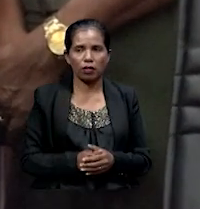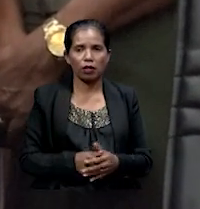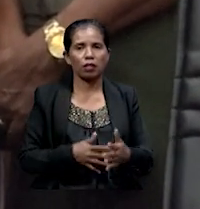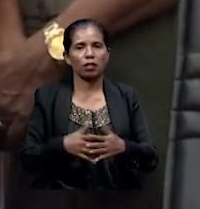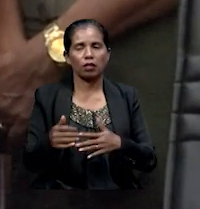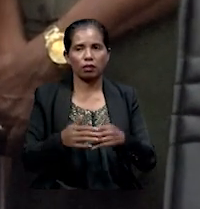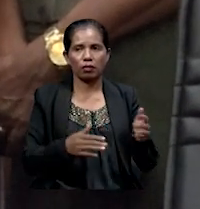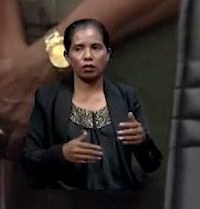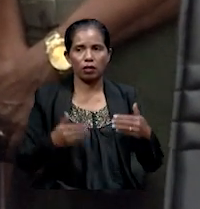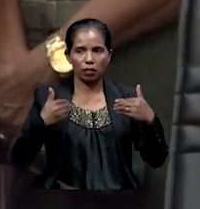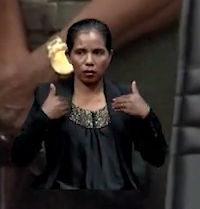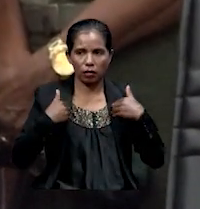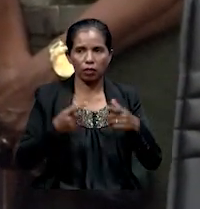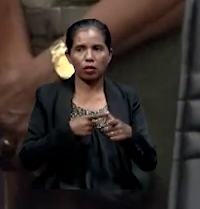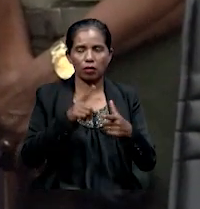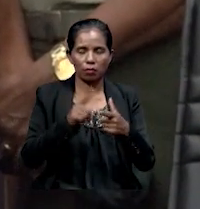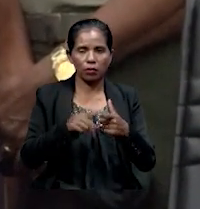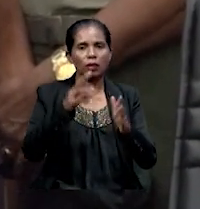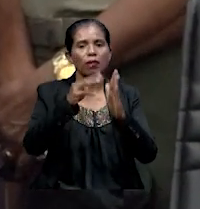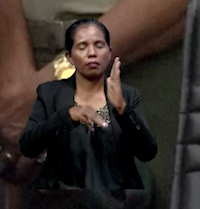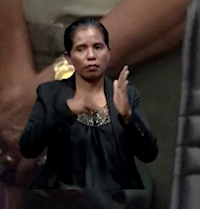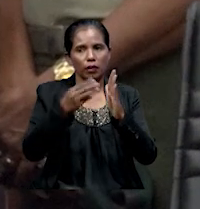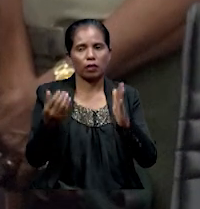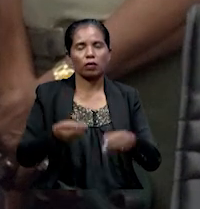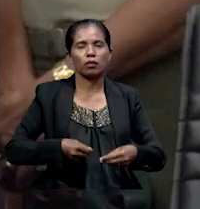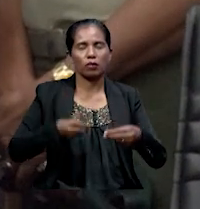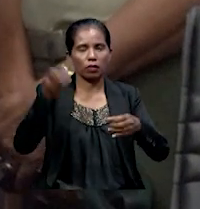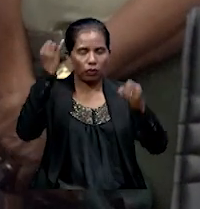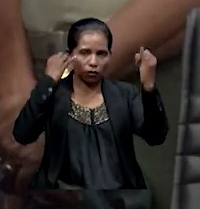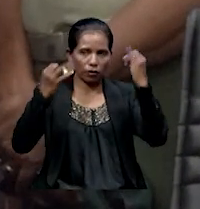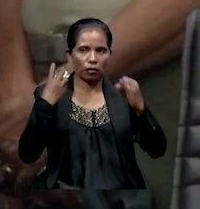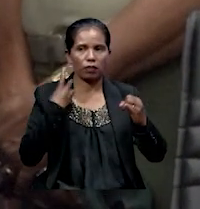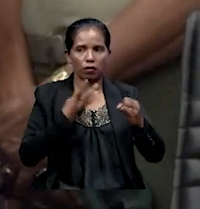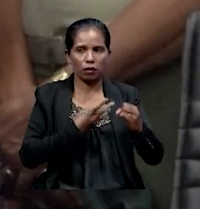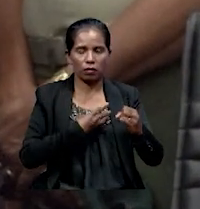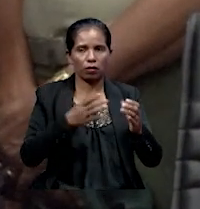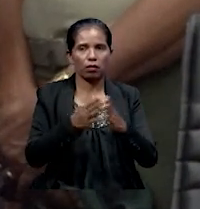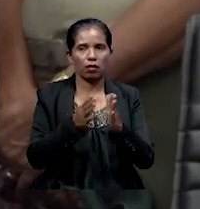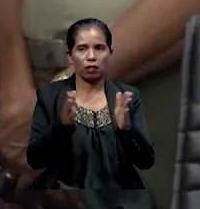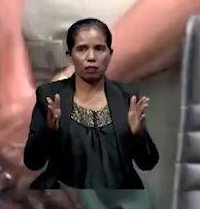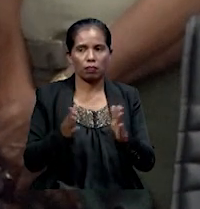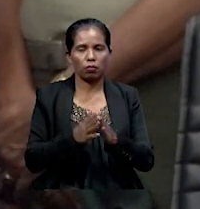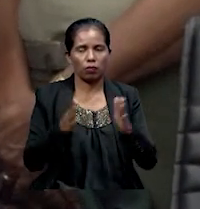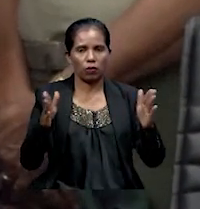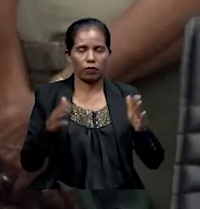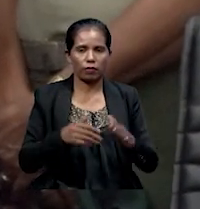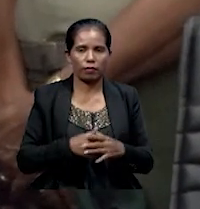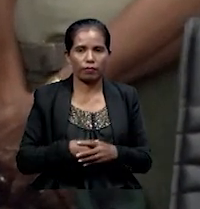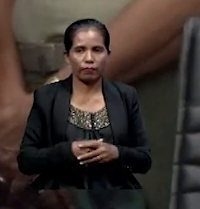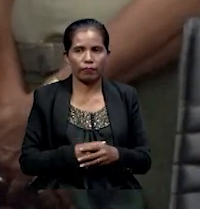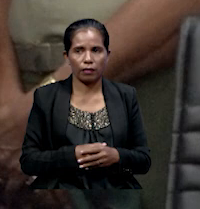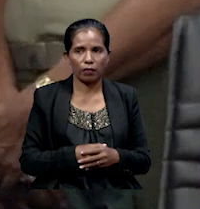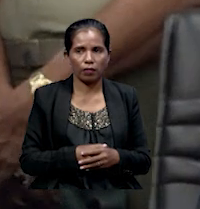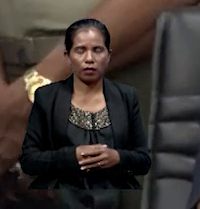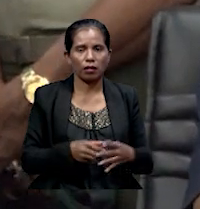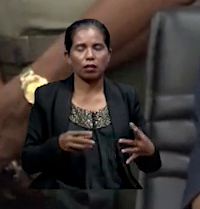ga buat ne musu depois ho media sira nebe foi informação azita halte azitação botida. Azitação botida. Mas liu